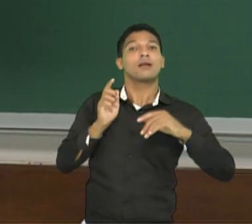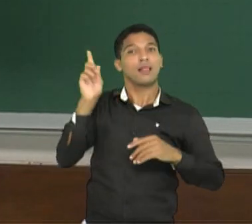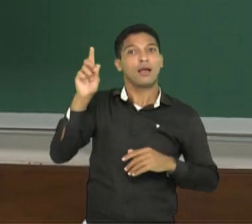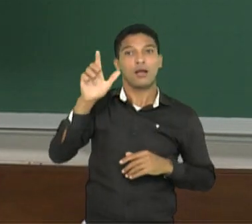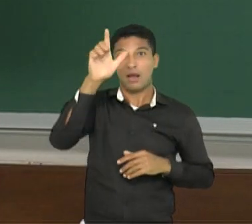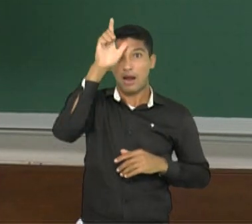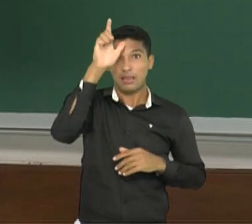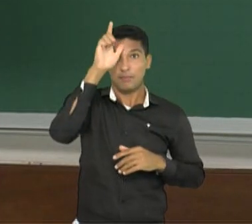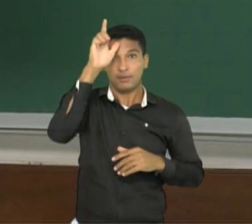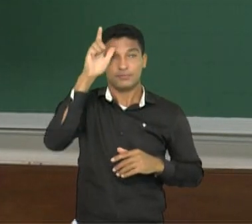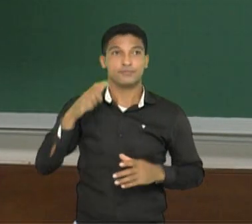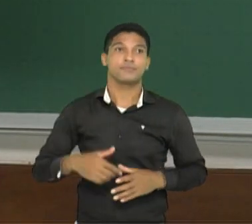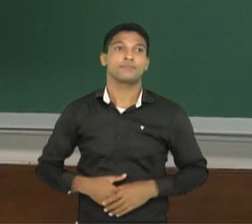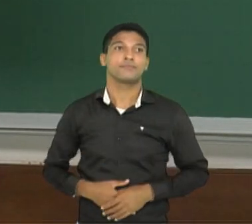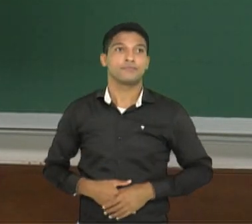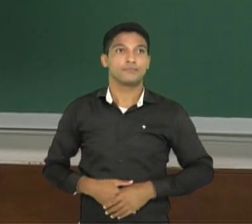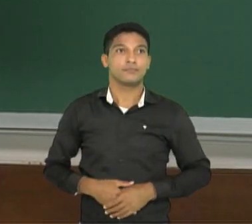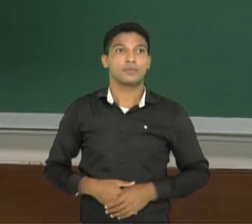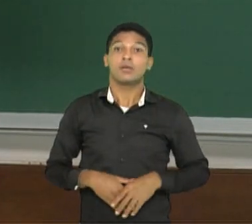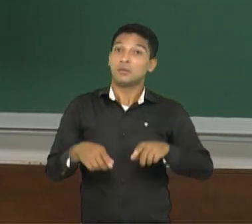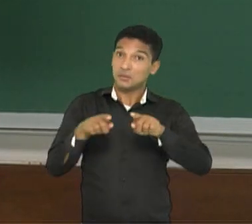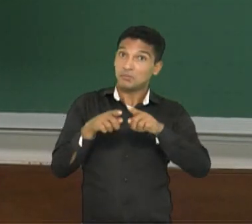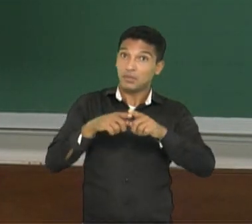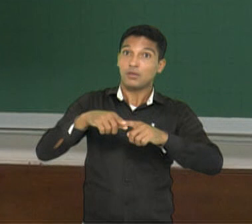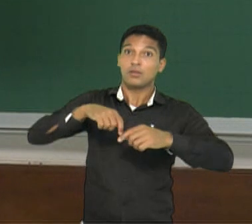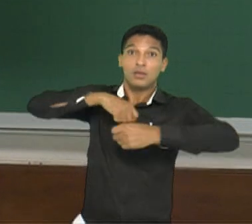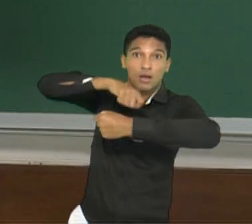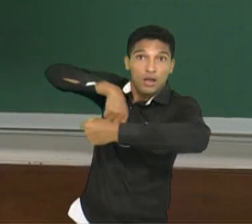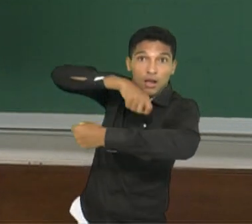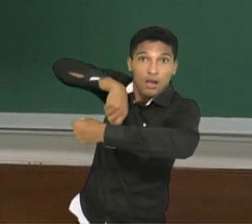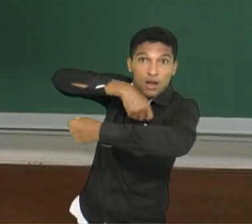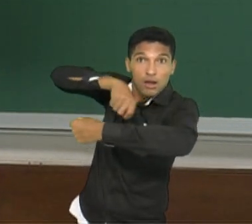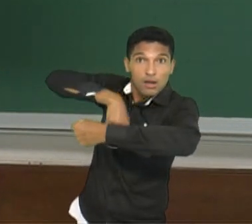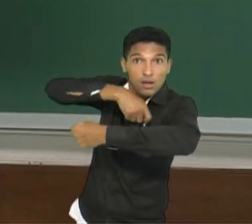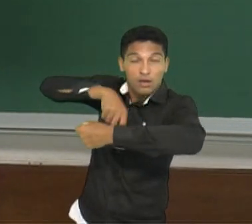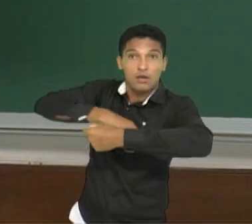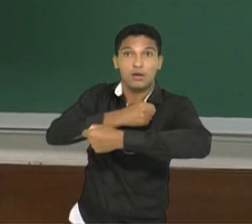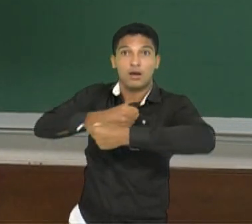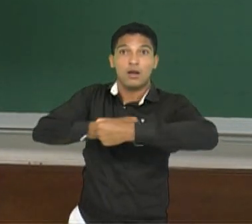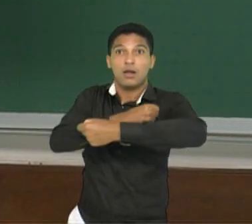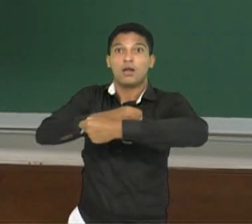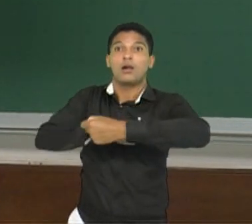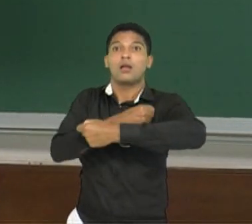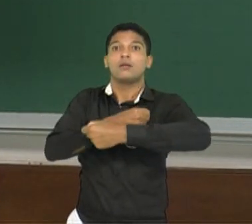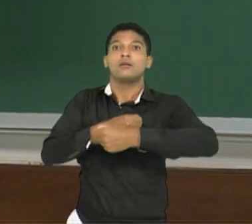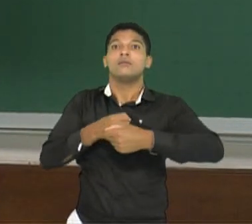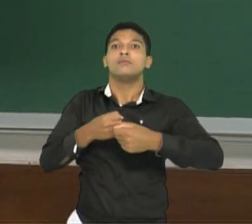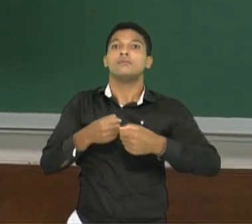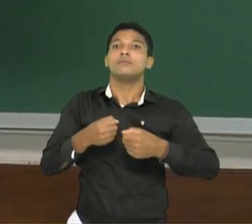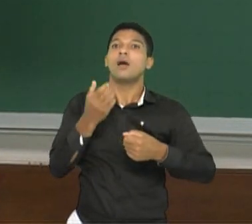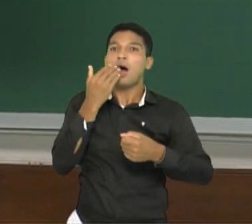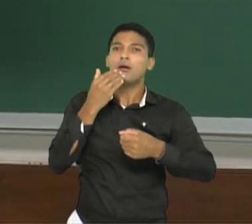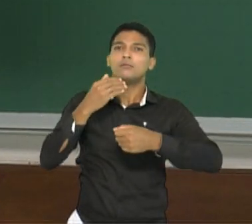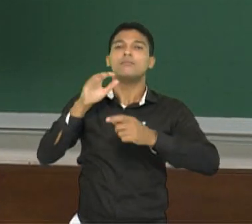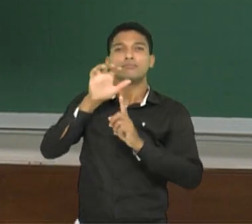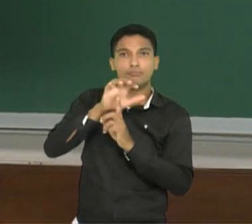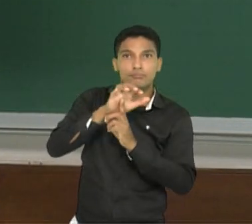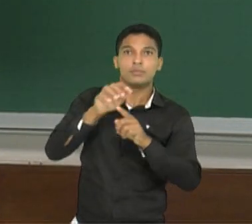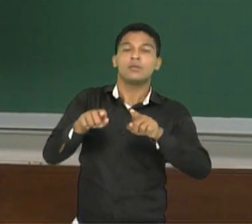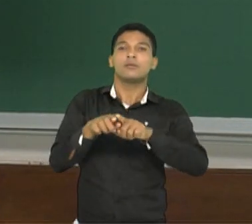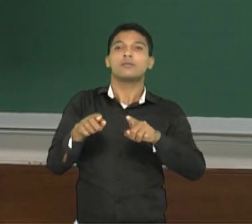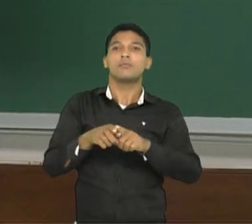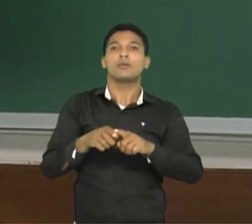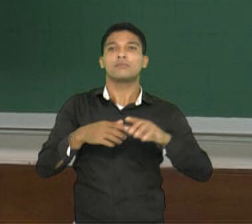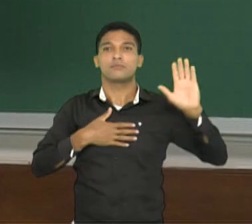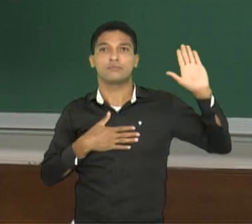mas também a culinária e as danças. E vamos destacar como hábitos específicos da região Sul o